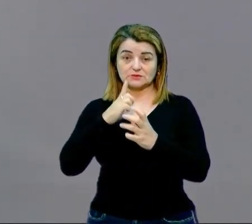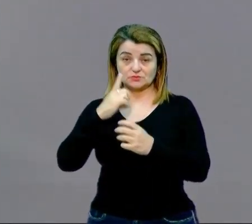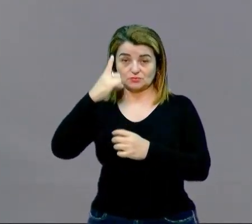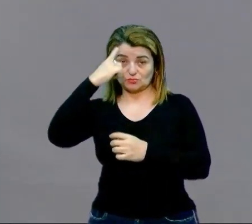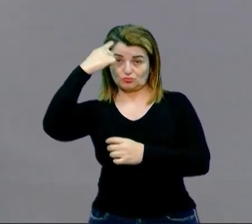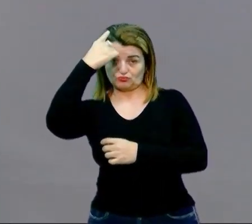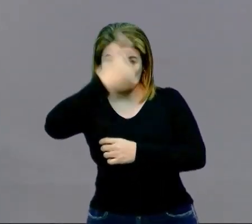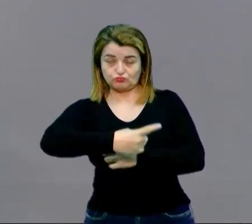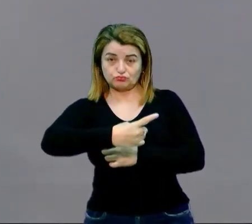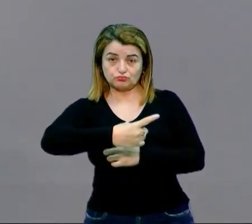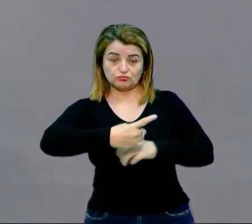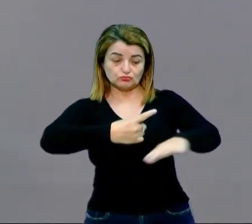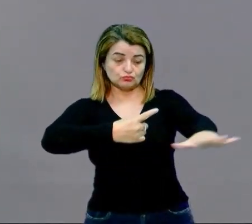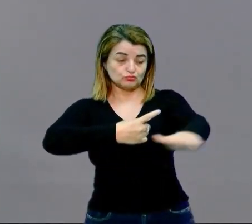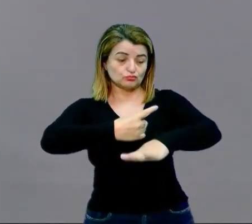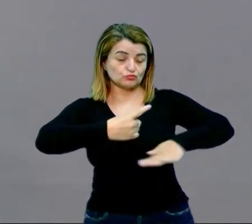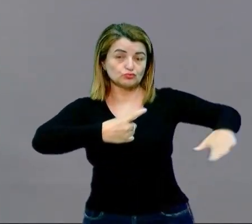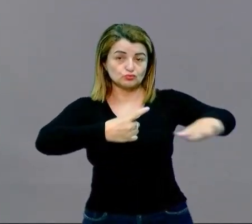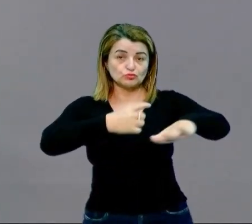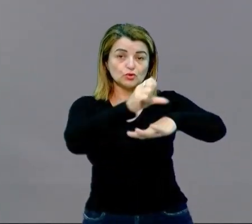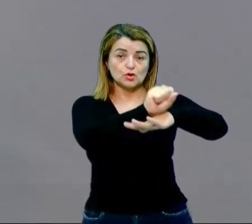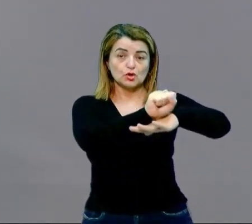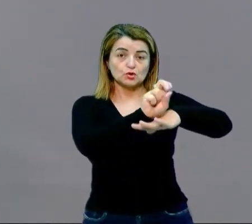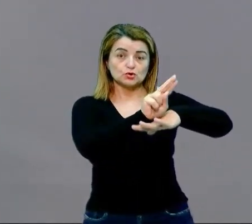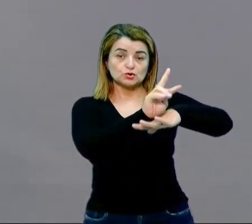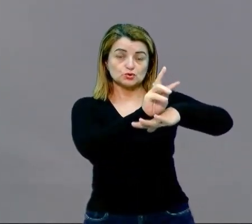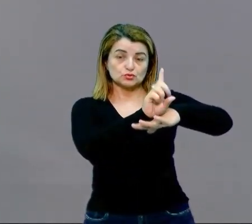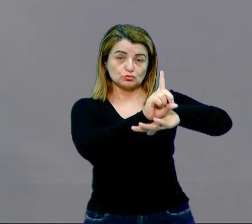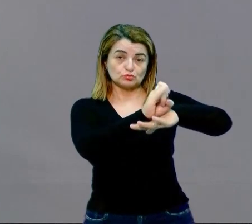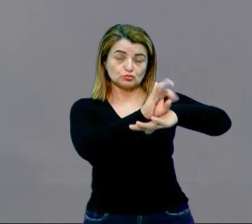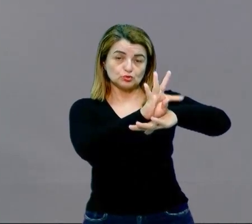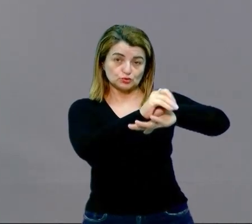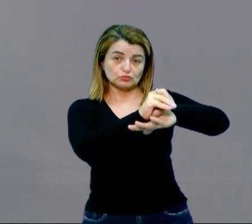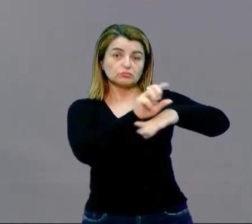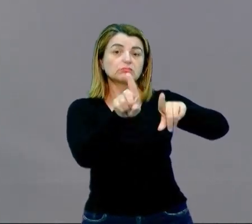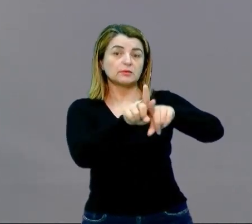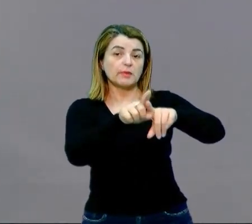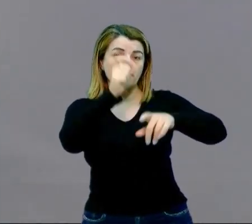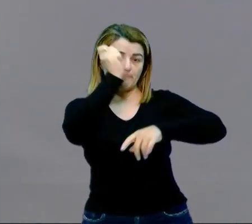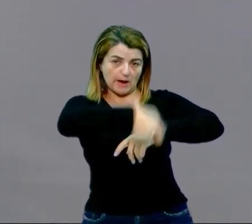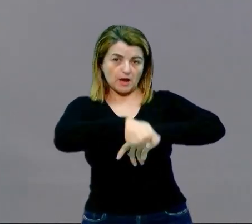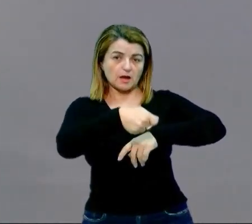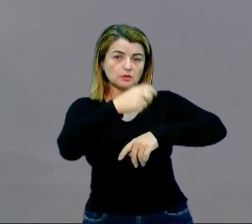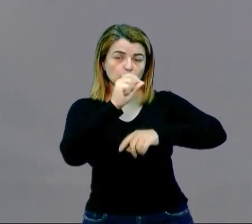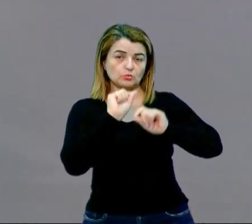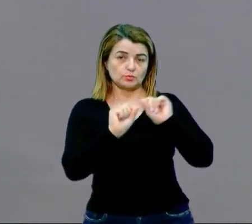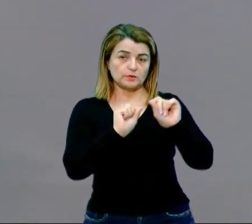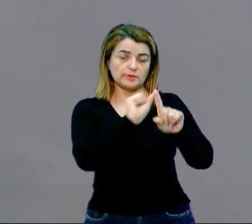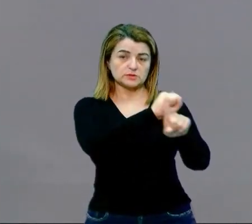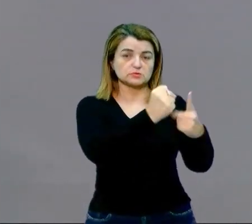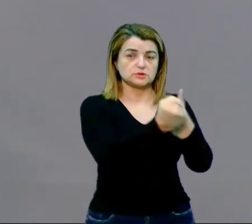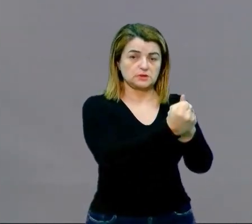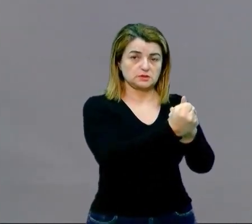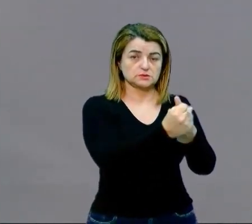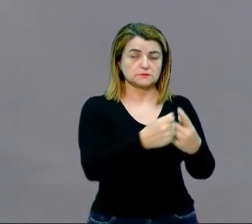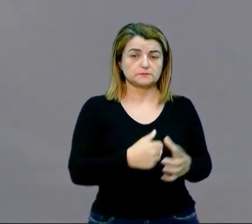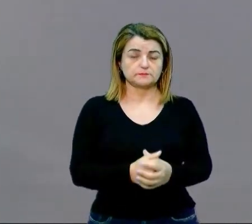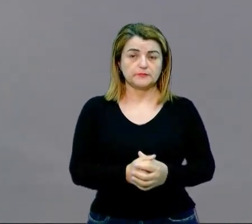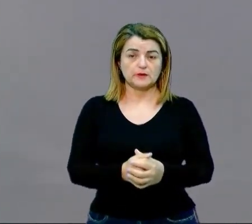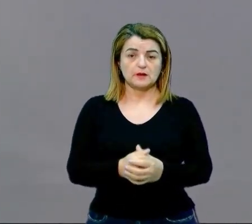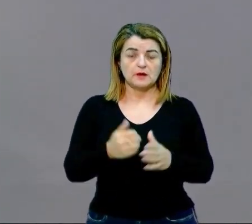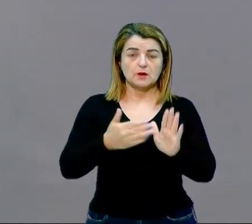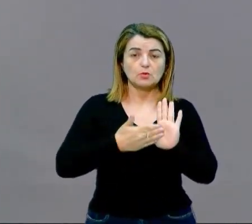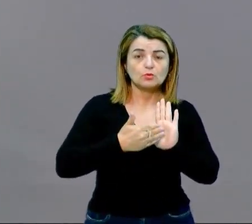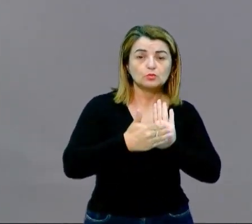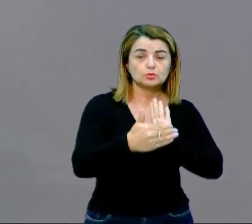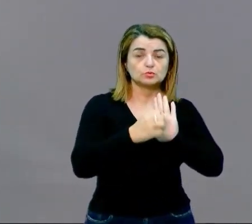do soberano sobre o súdito, é também uma forma corretiva para a sociedade. No entanto, a partir